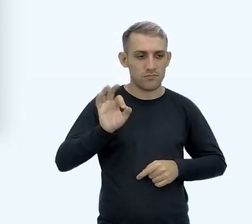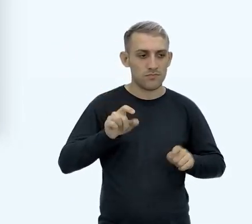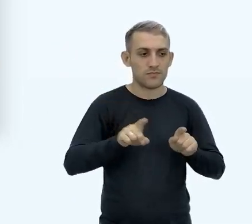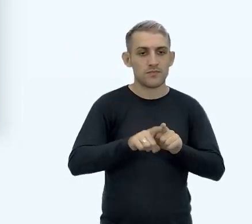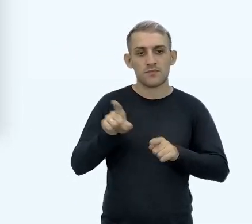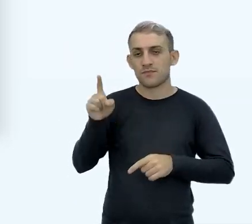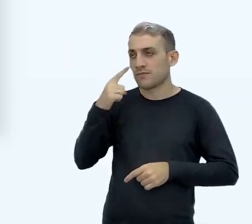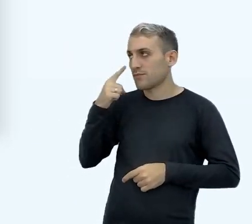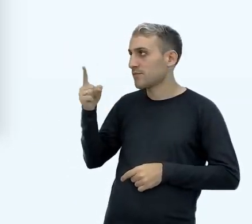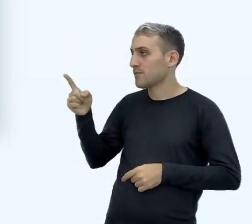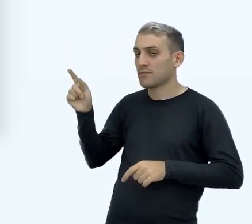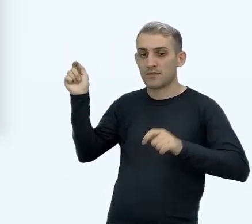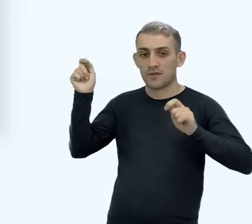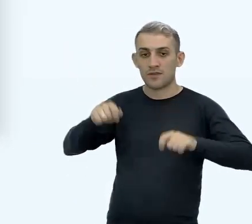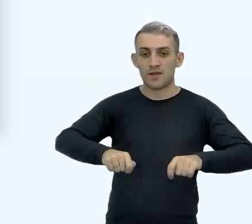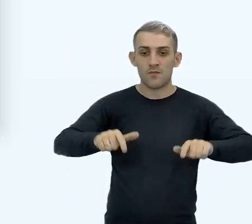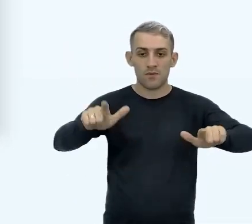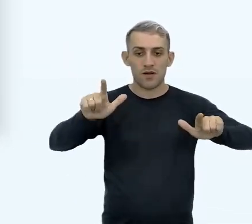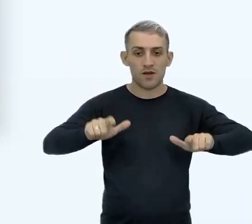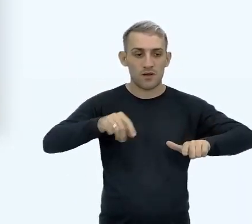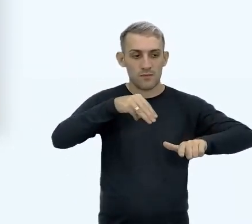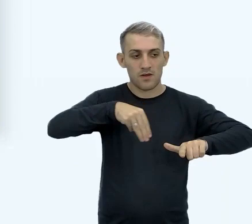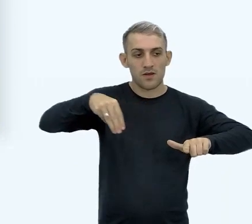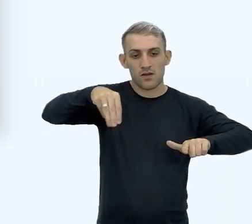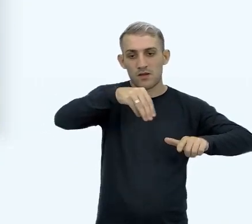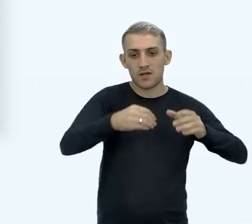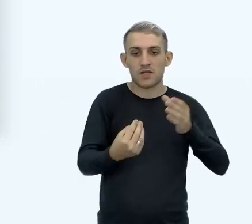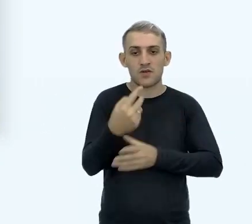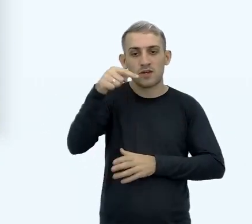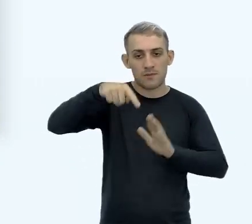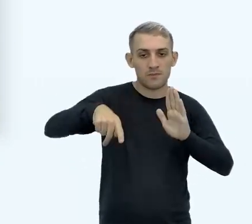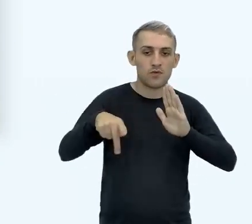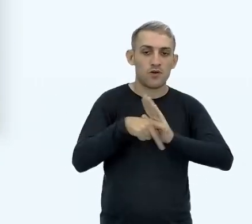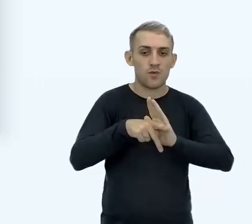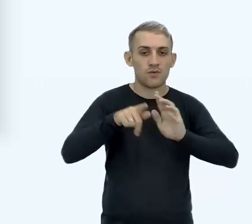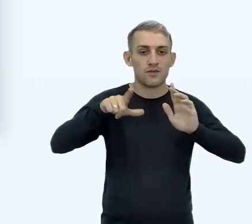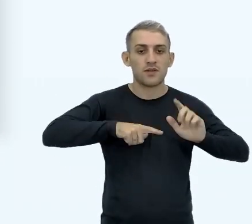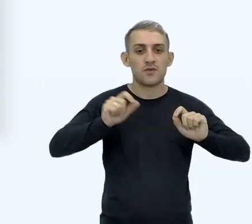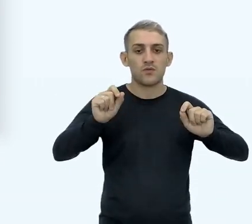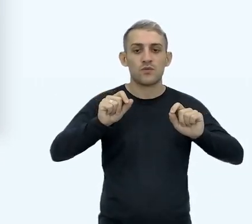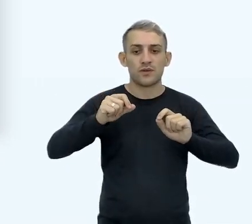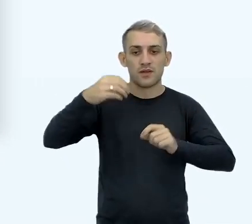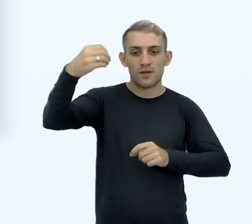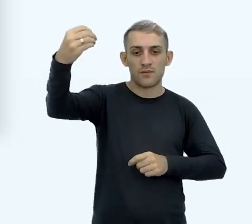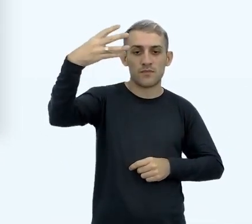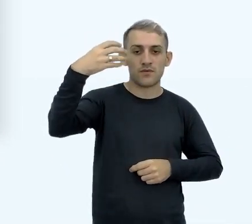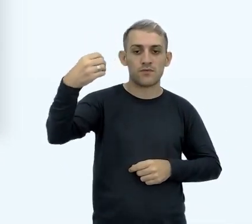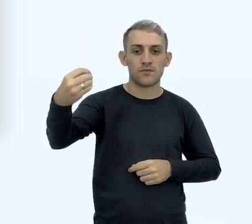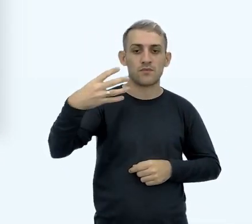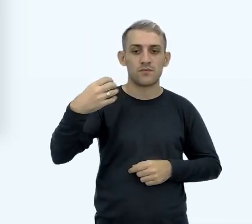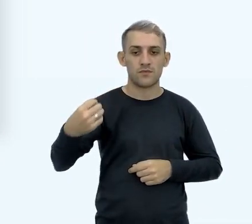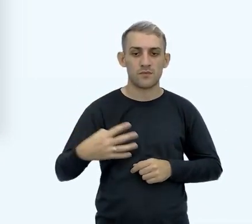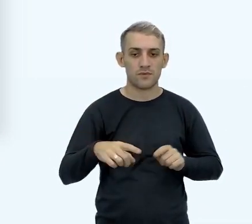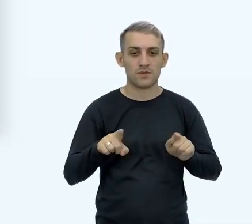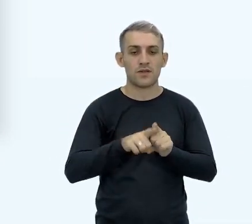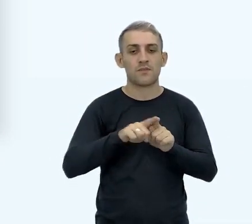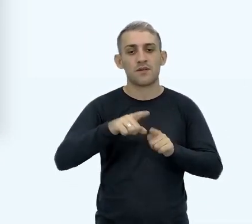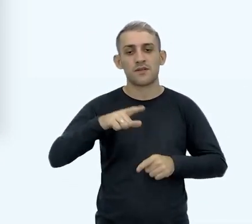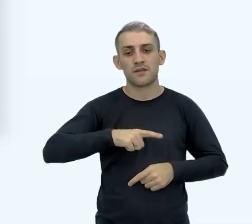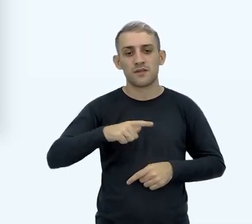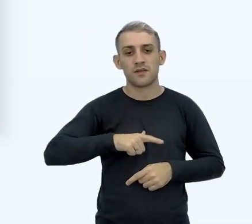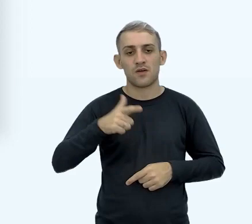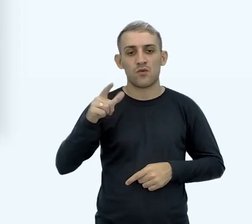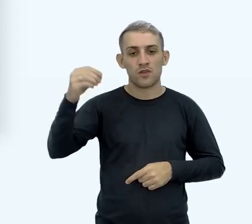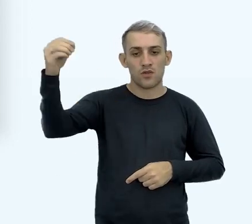Aqui você pode ver uma maquete que foi produzida aqui no OpenMaker, ela que contém um semáforo e que também tem um LED que